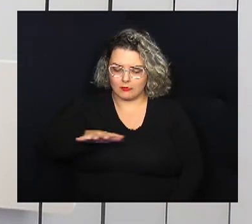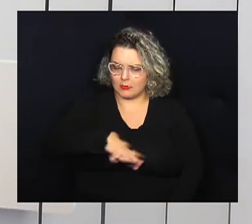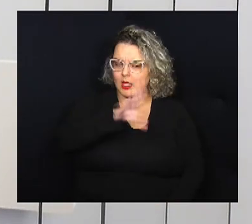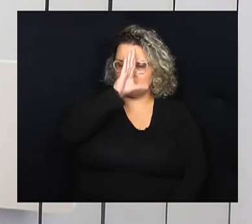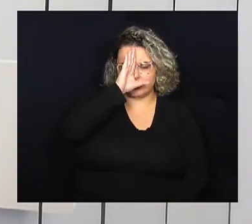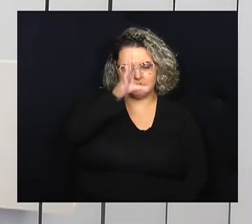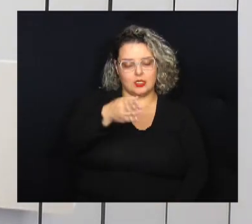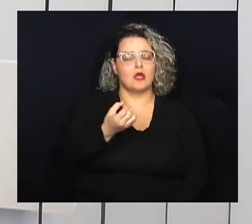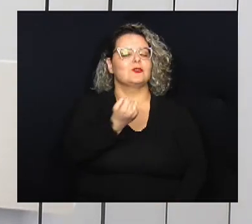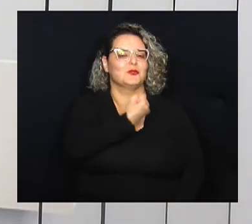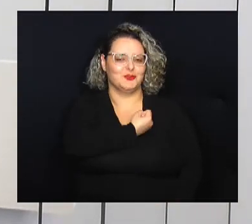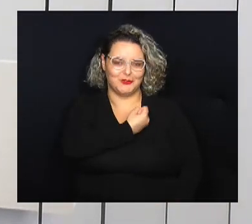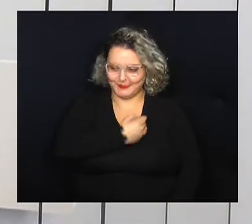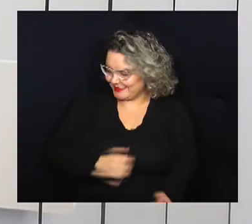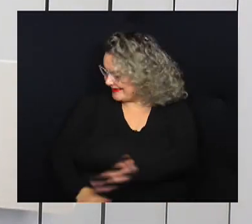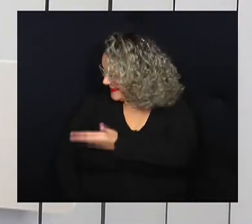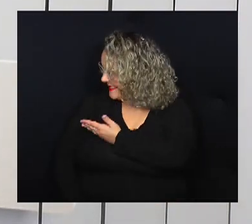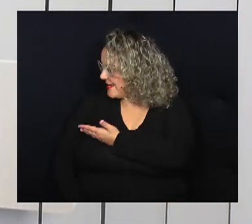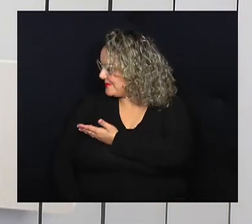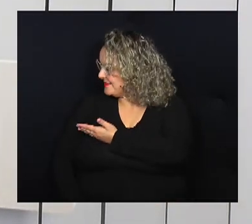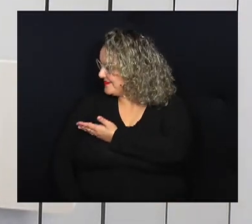no